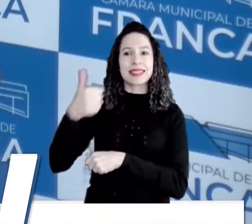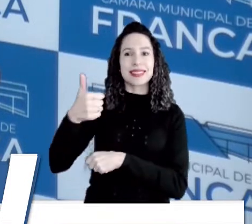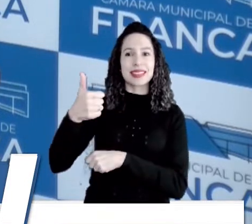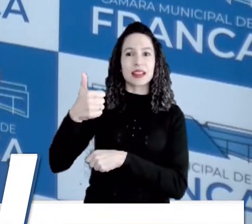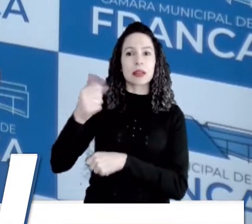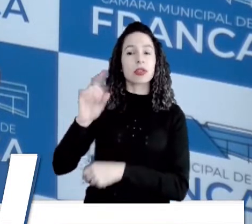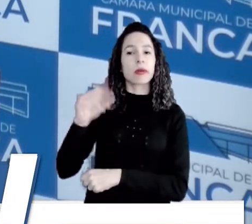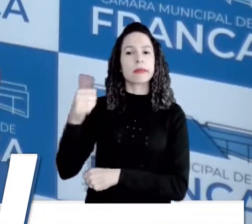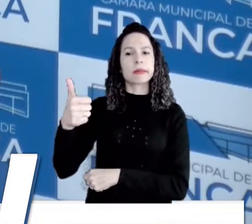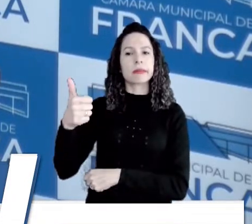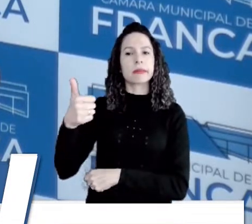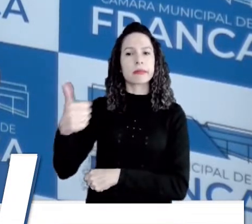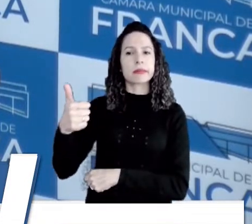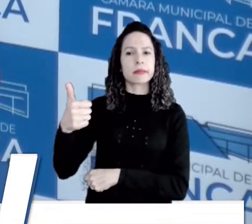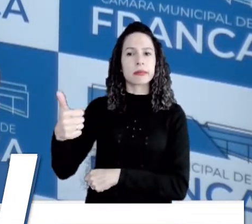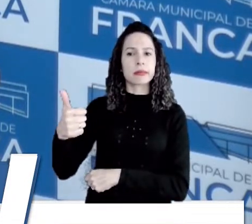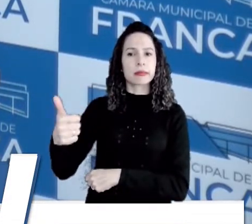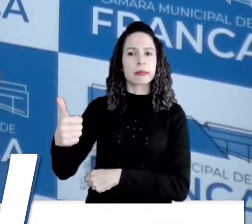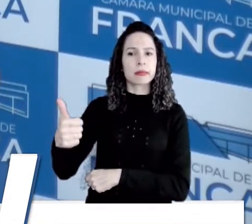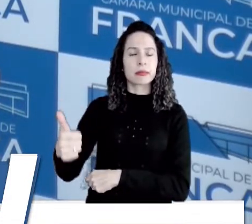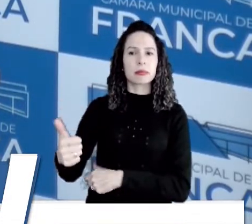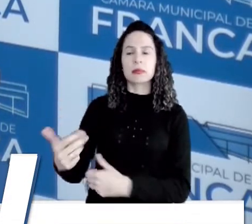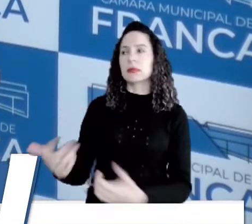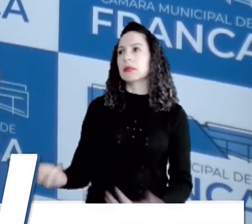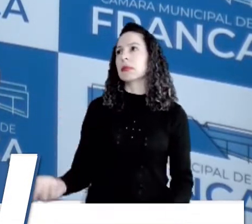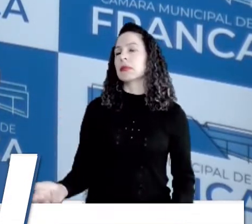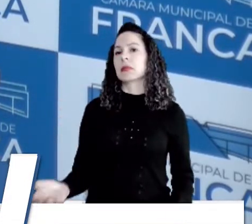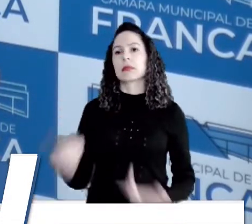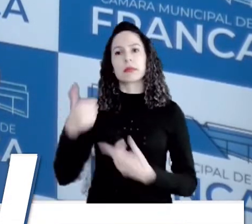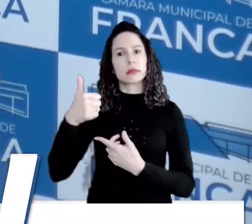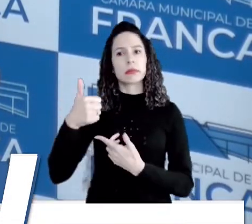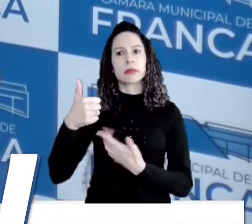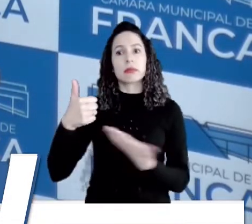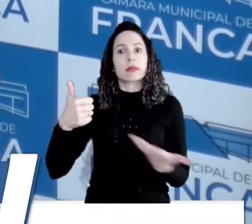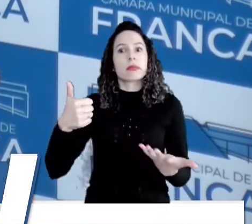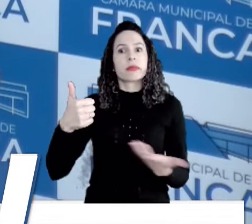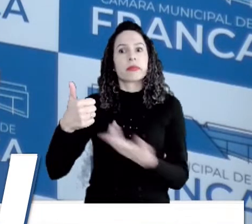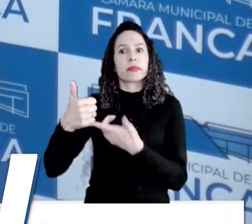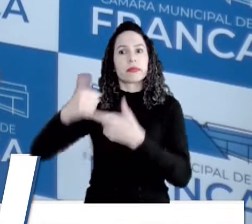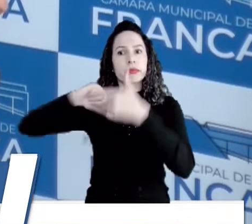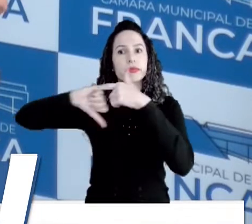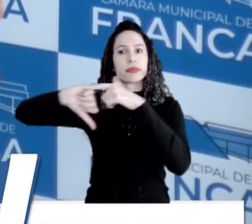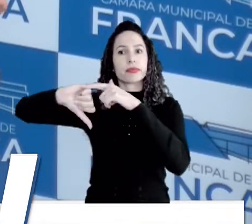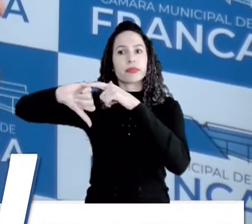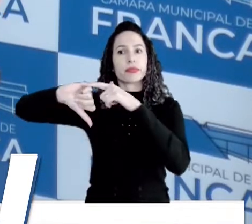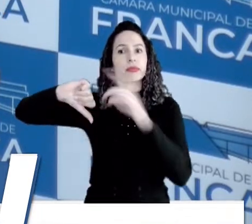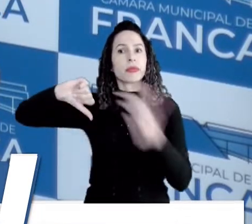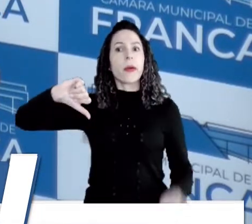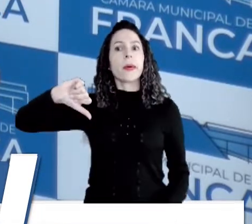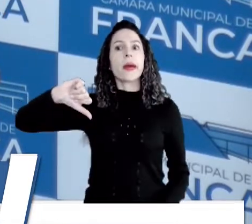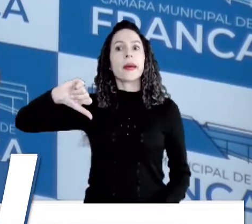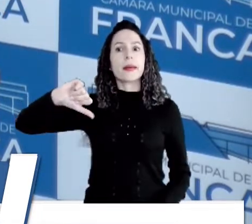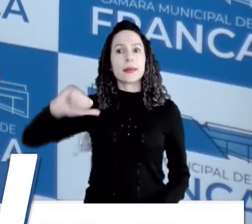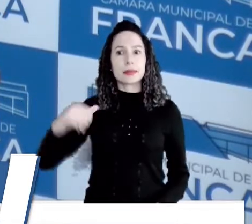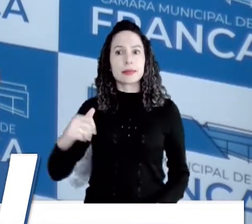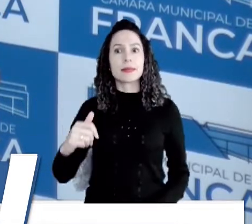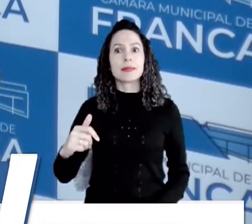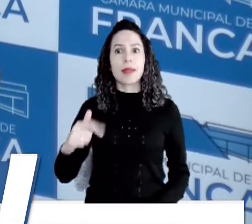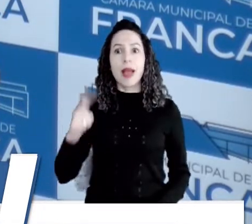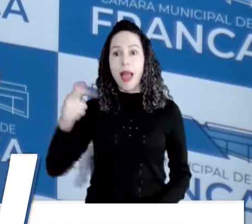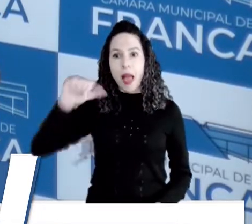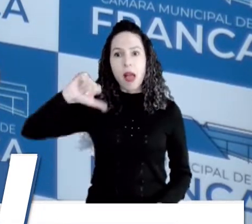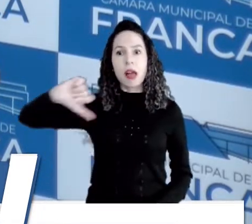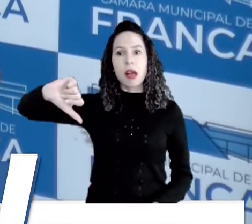manda joinha, joinha. Eu falei, não, esse joinha não está legal não, tá, porque está ruim, viu, Lurdinha, está